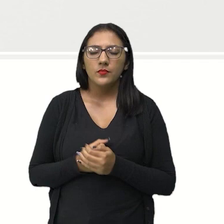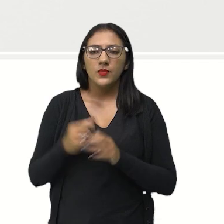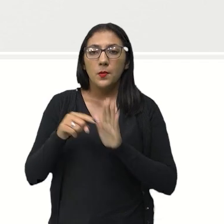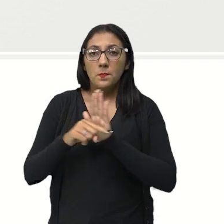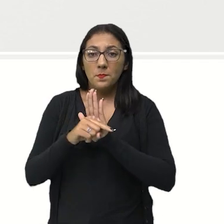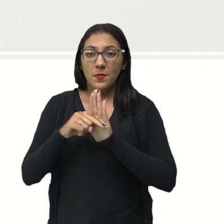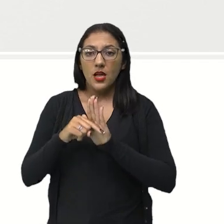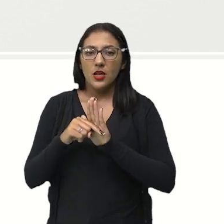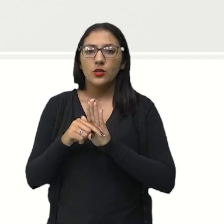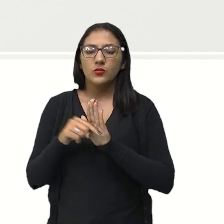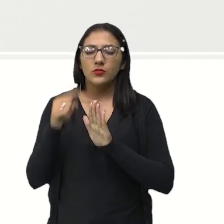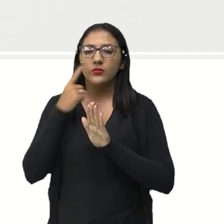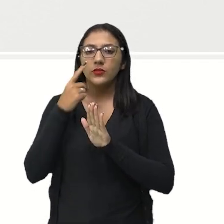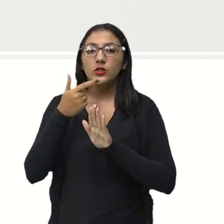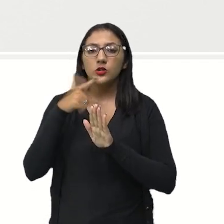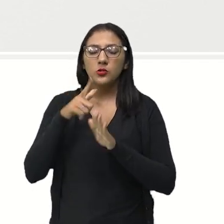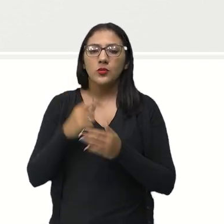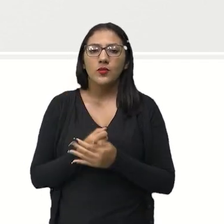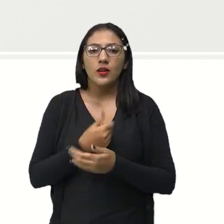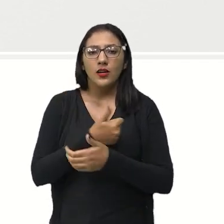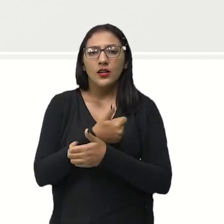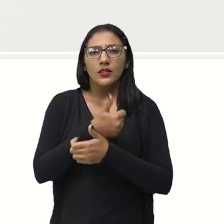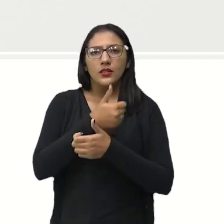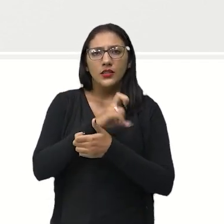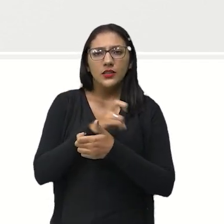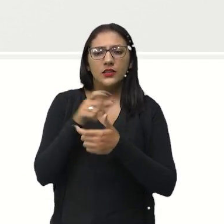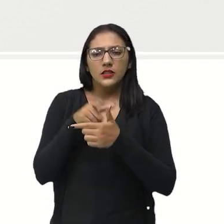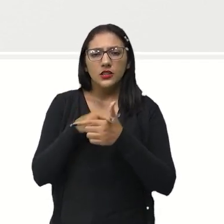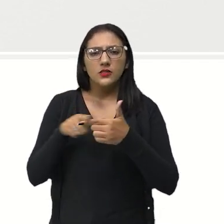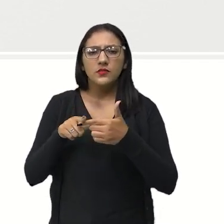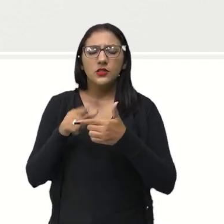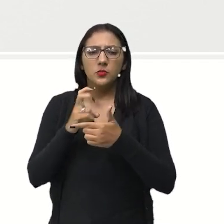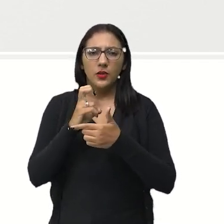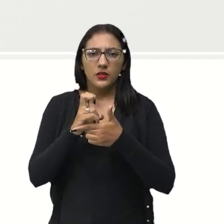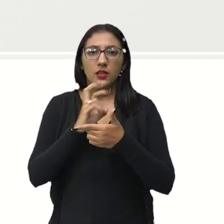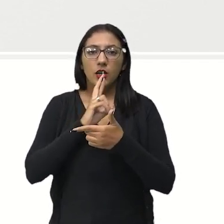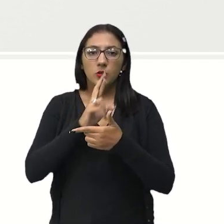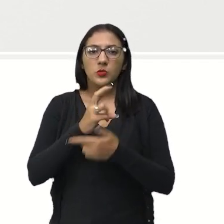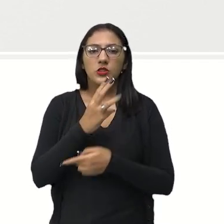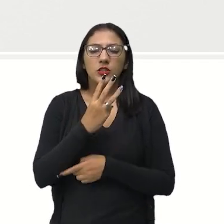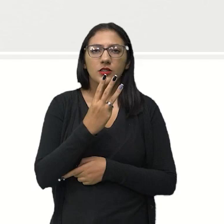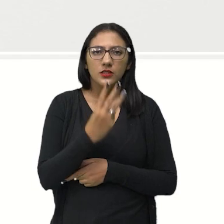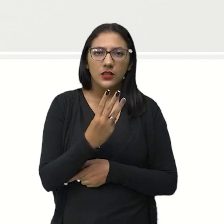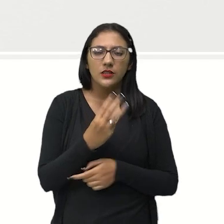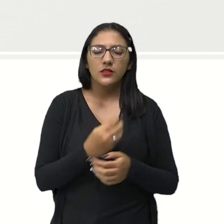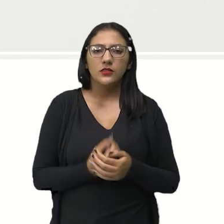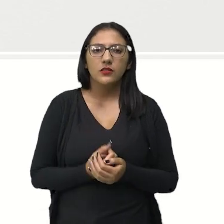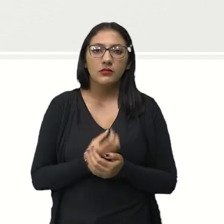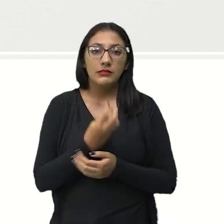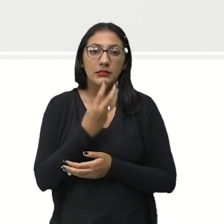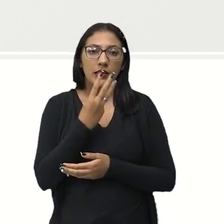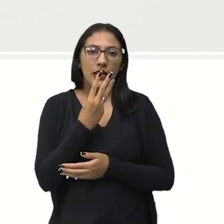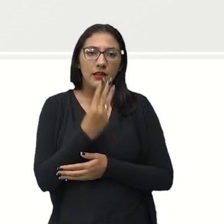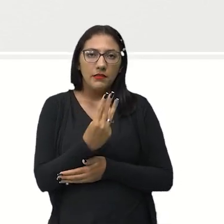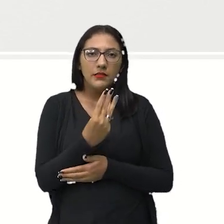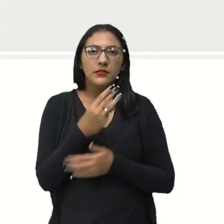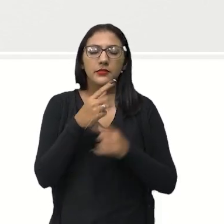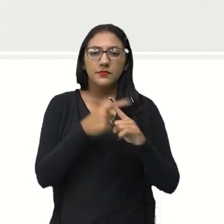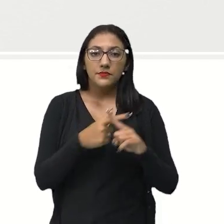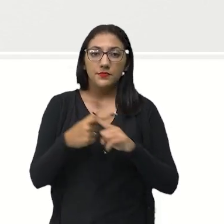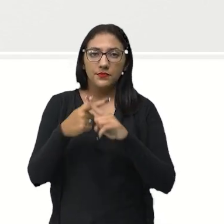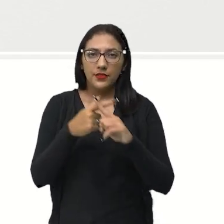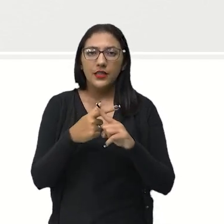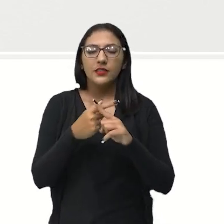ó, 15 dividido para 5, que vai dar 3. E 3 multiplicado com menos